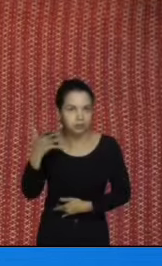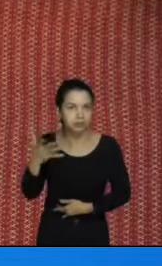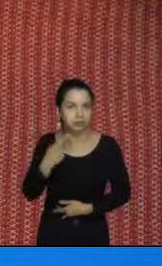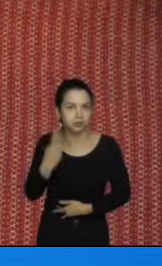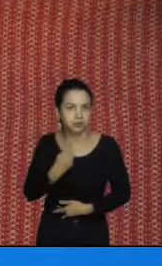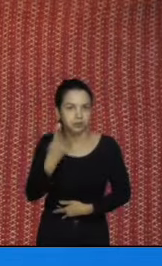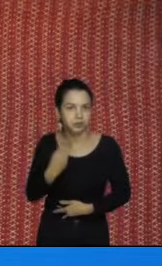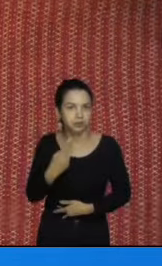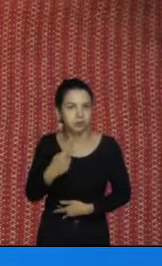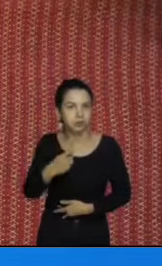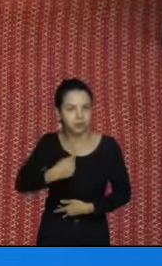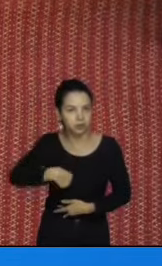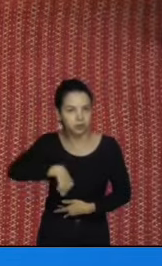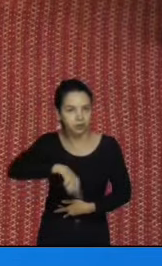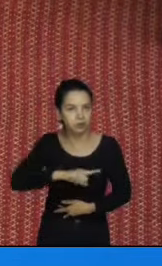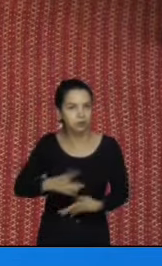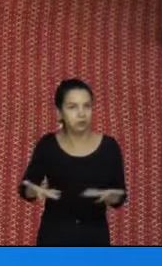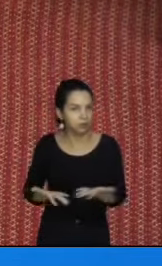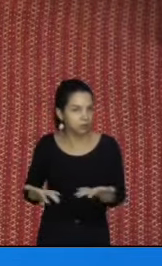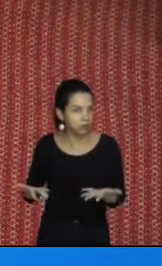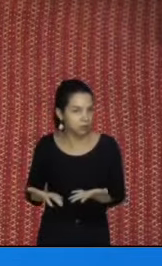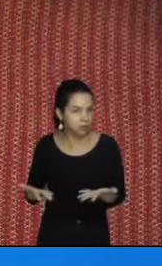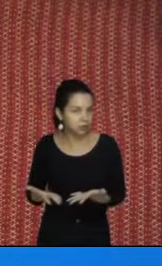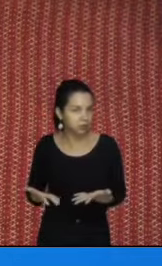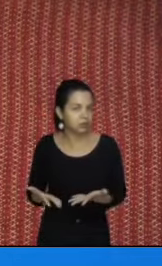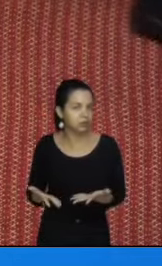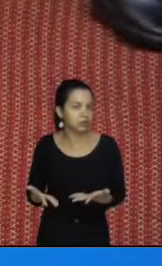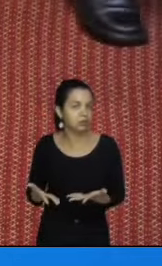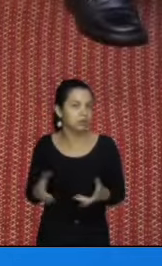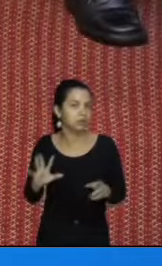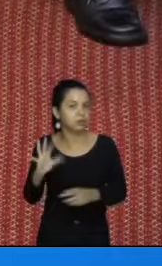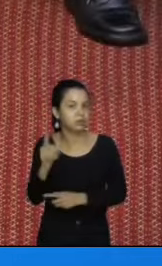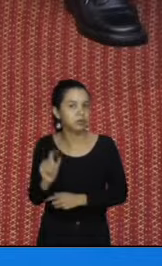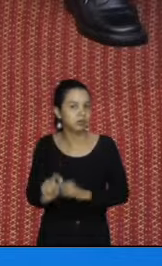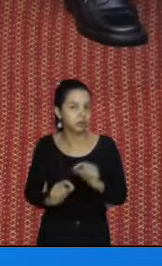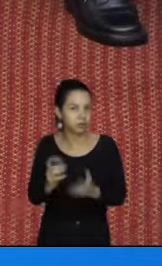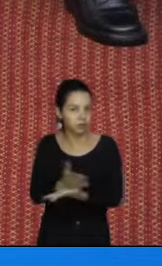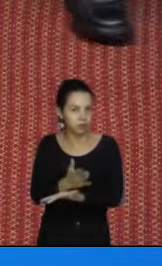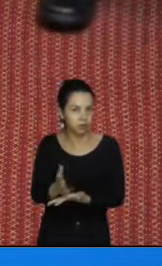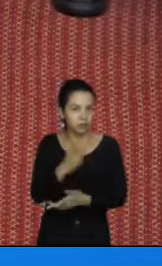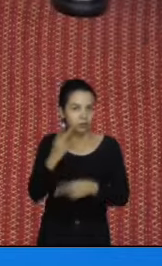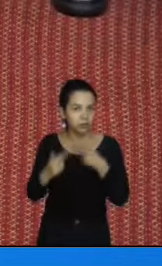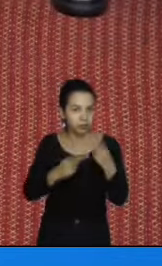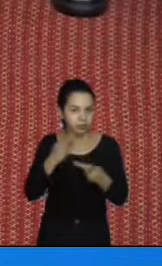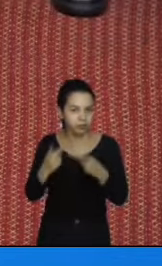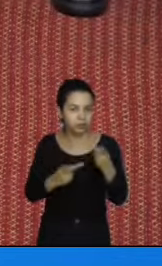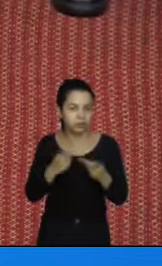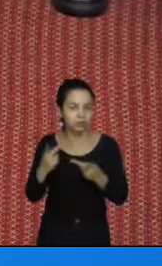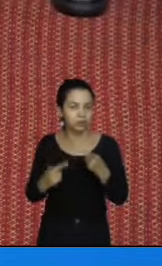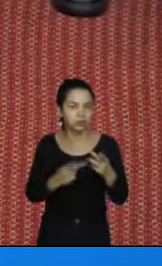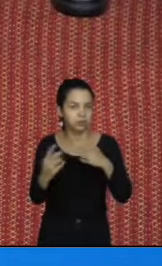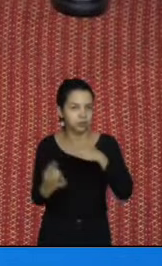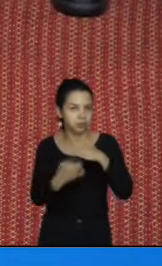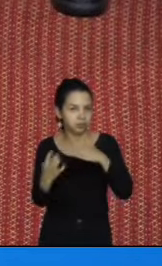mas nós estamos diante de uma situação como Bem lembrado por alguns deputados empresários